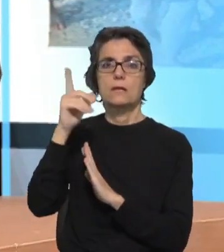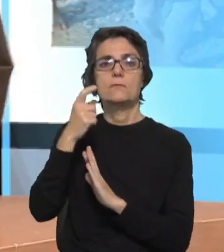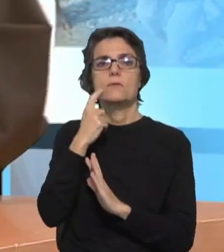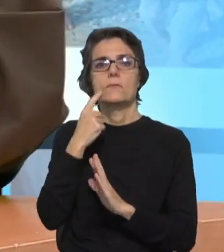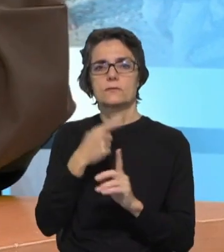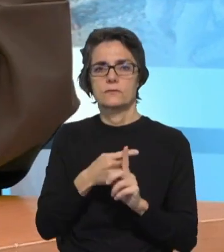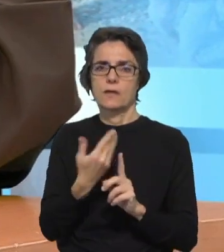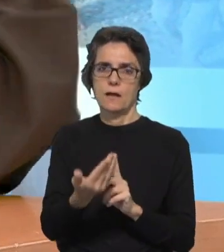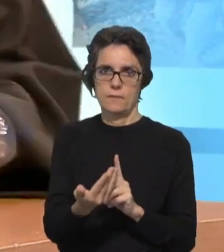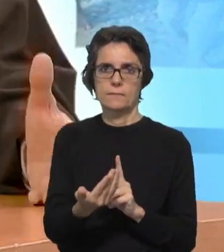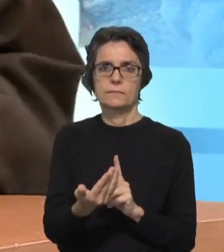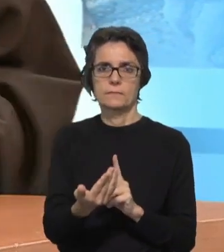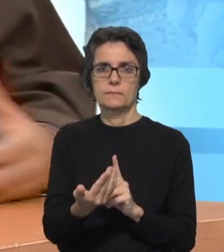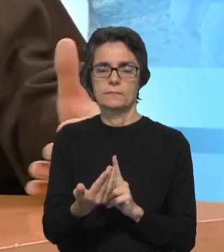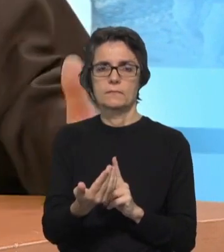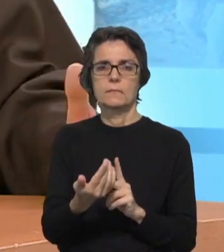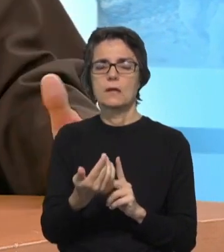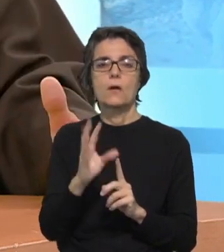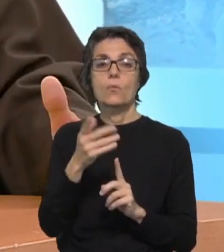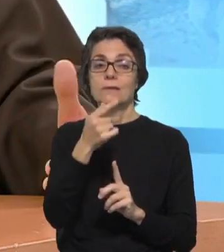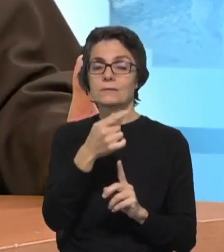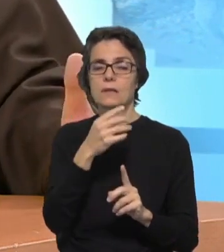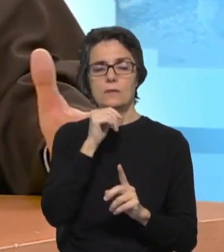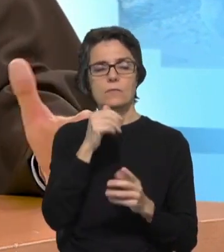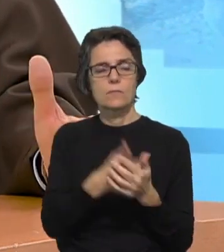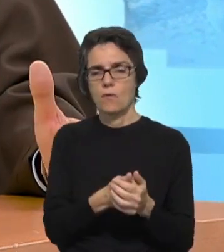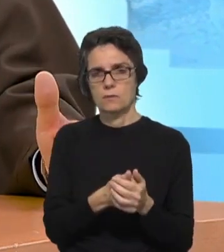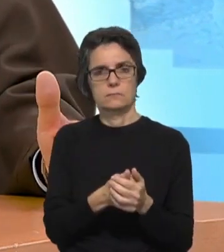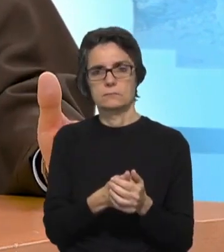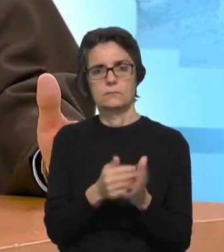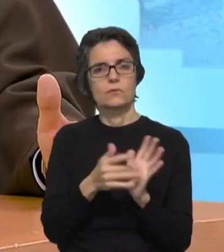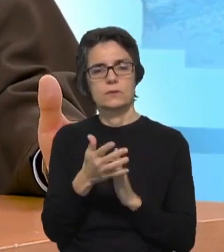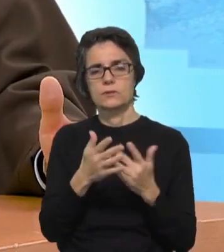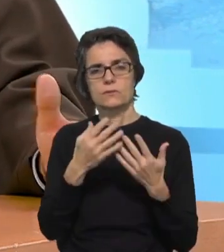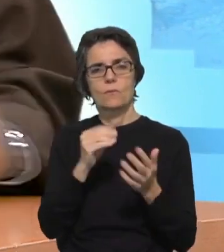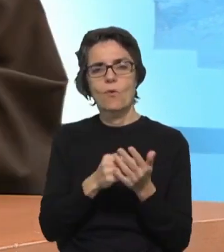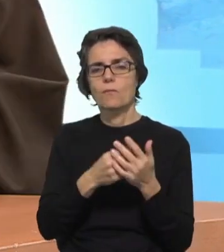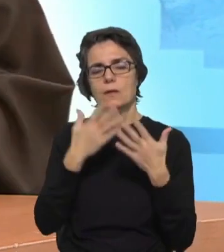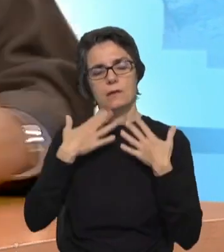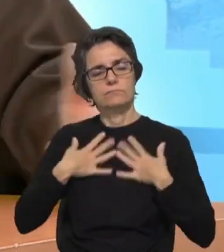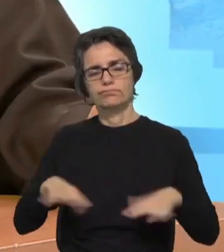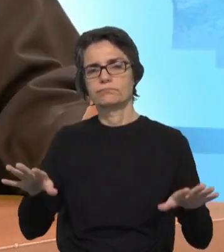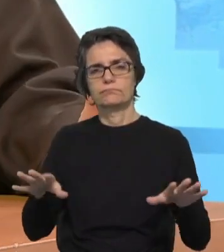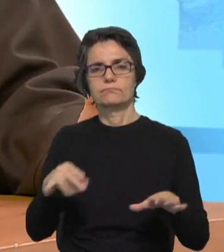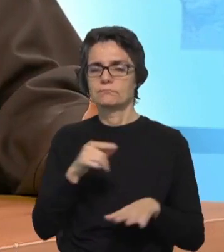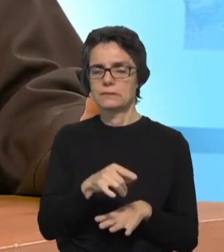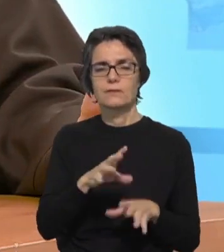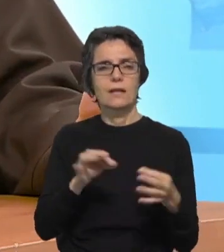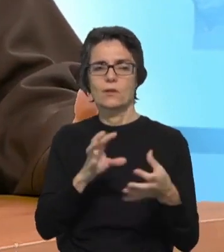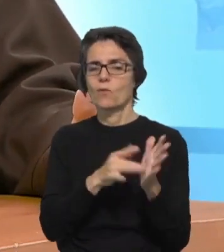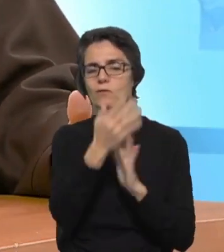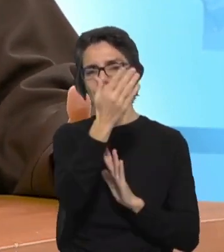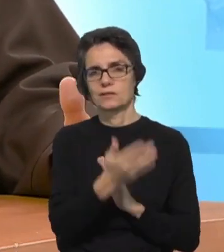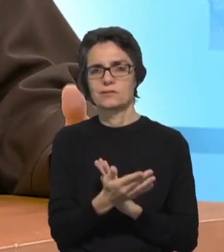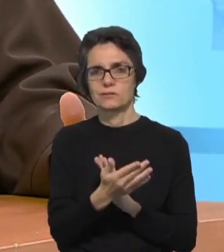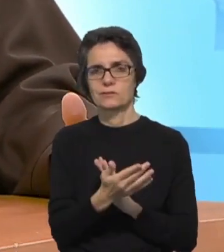ele morre completamente, como Cristo pobre e nu, como ele mesmo quer, não é? Em que ele deixa este mundo, dizendo aos